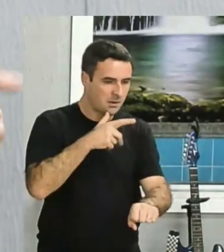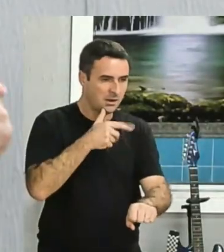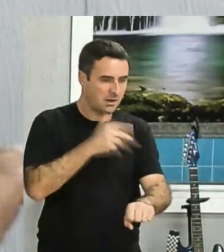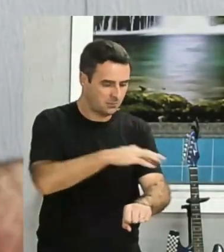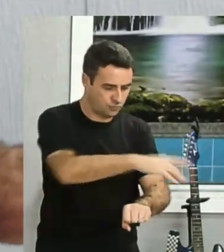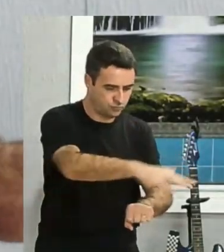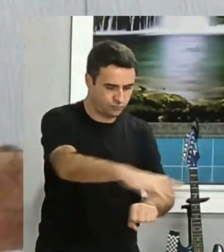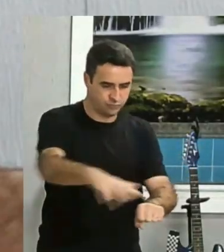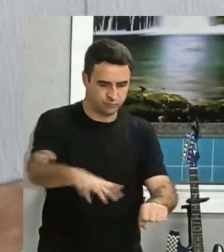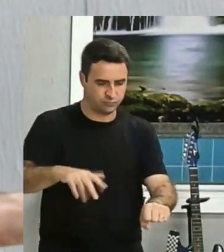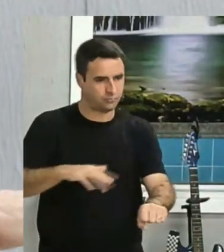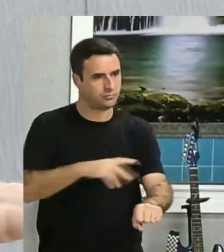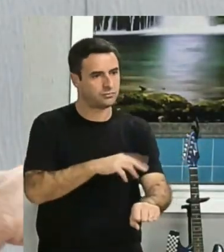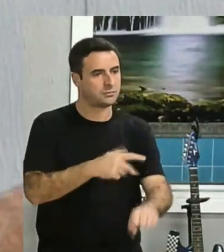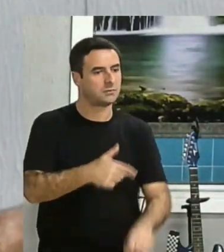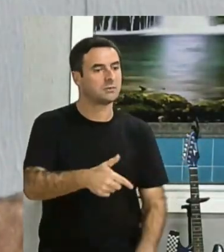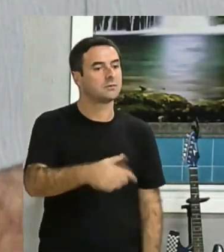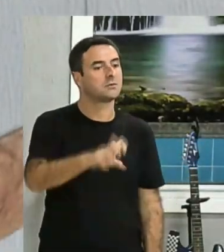ilha rochosa.